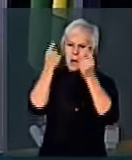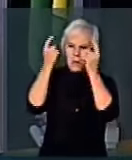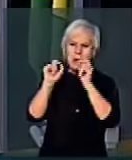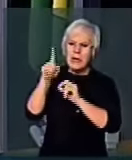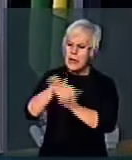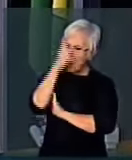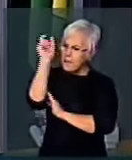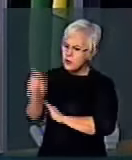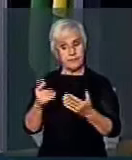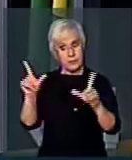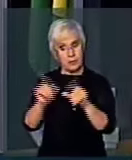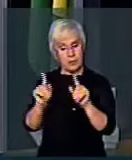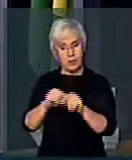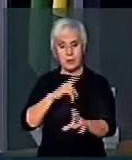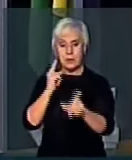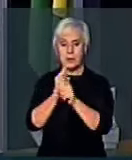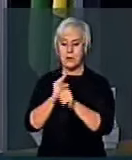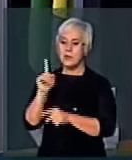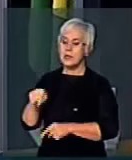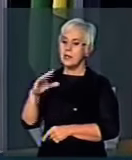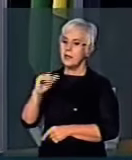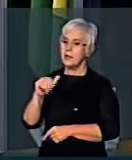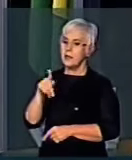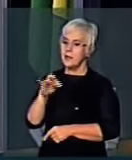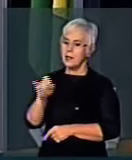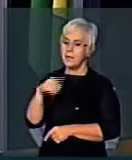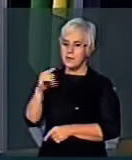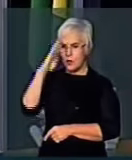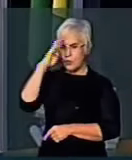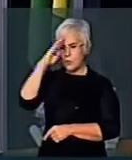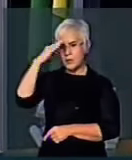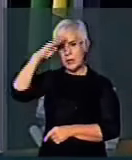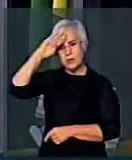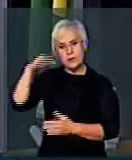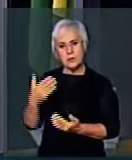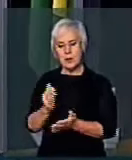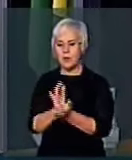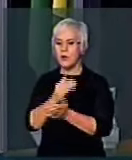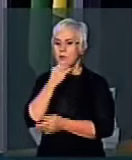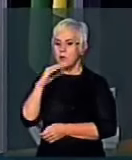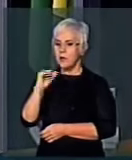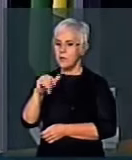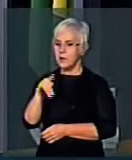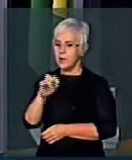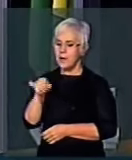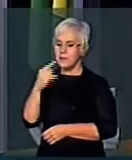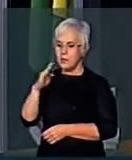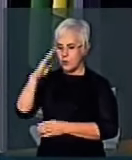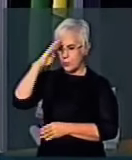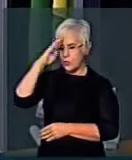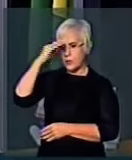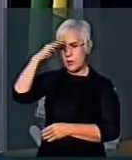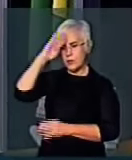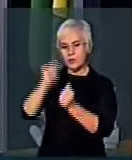seria aquela pessoa? Resumindo, foi descoberto que ele é um capitão do Exército cubano. Então, um capitão do Exército cubano, entre os